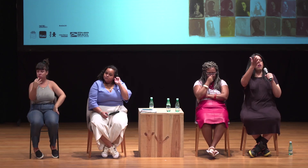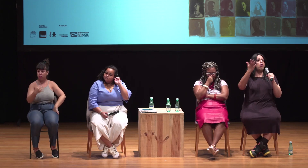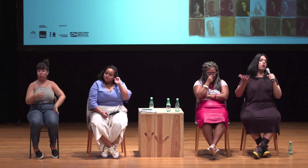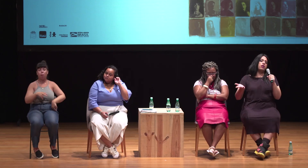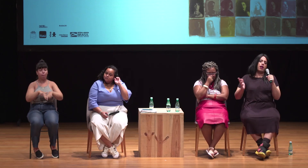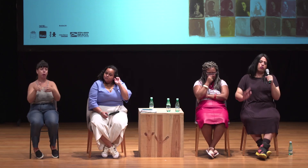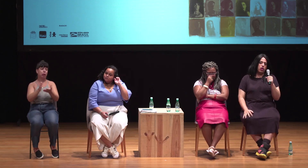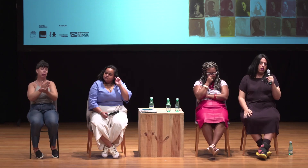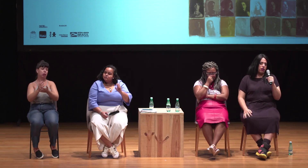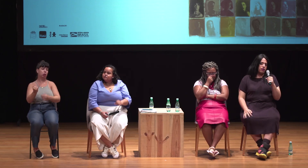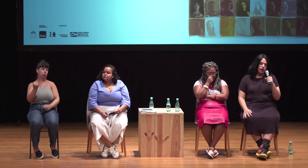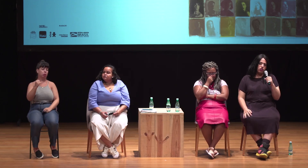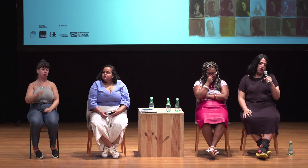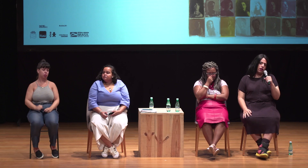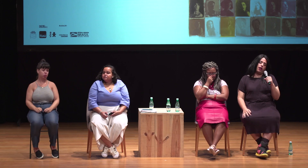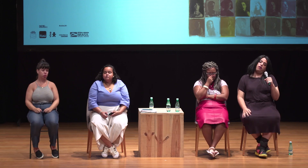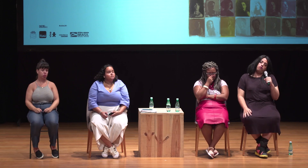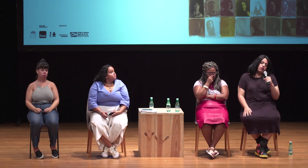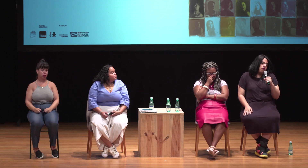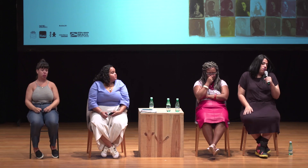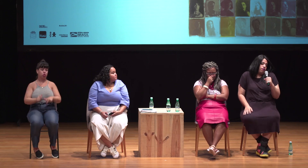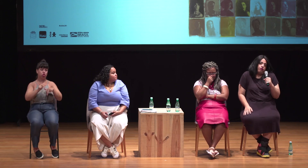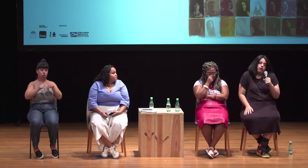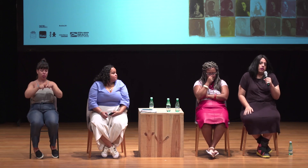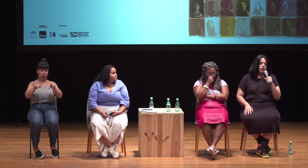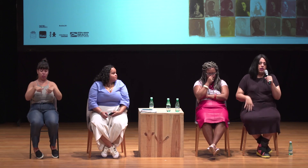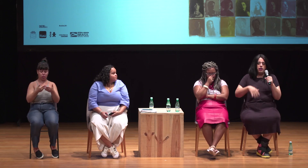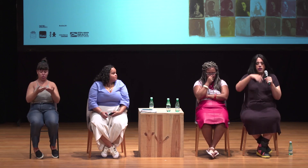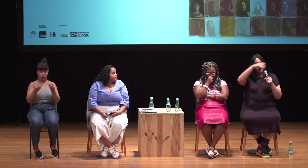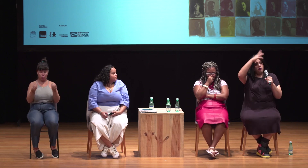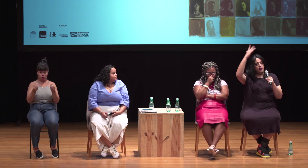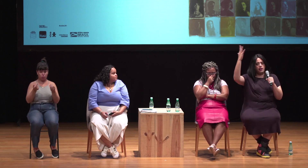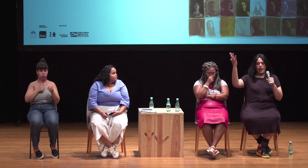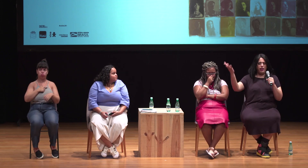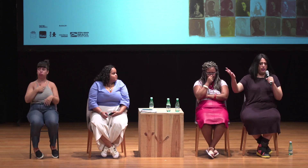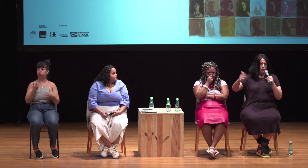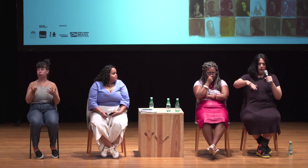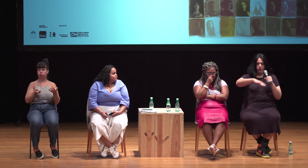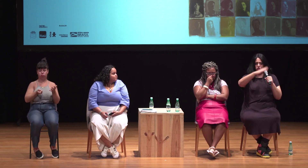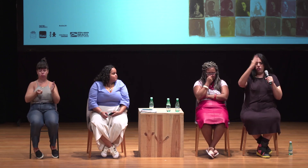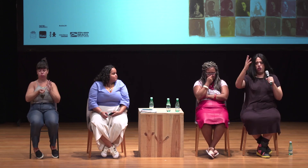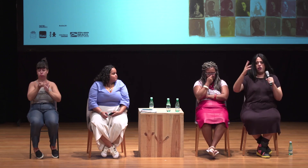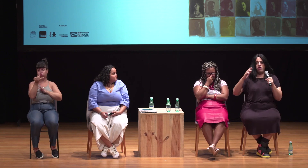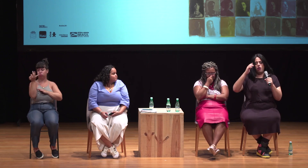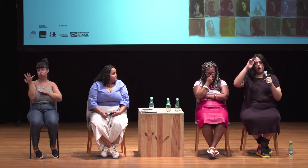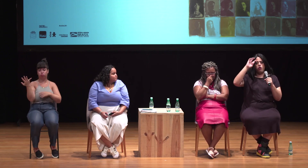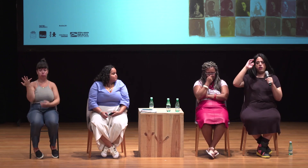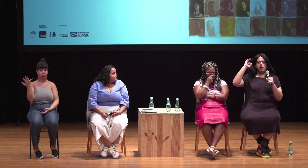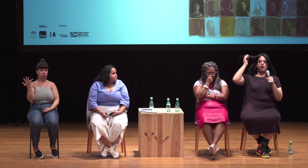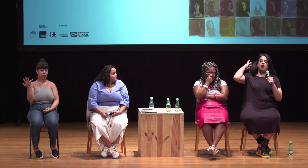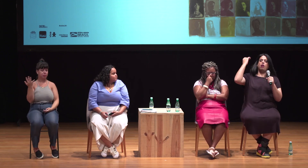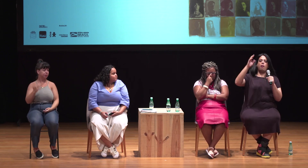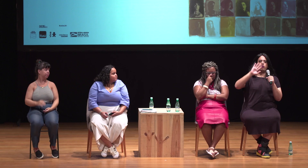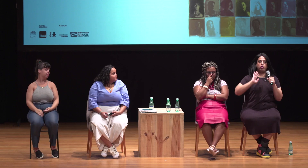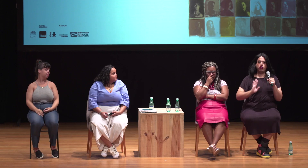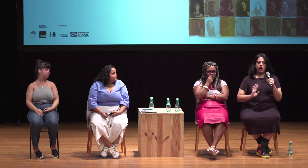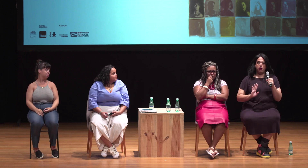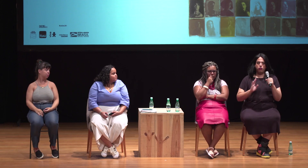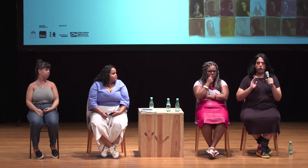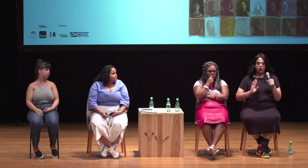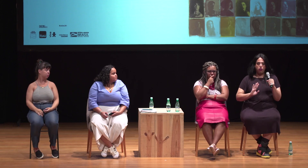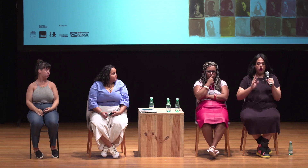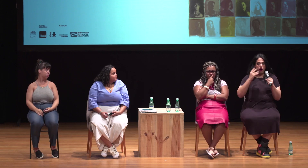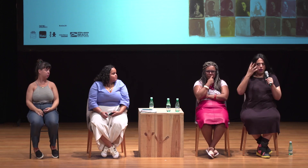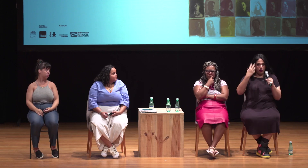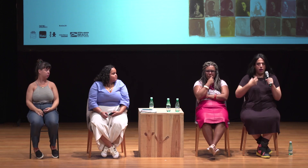separação. Como que trata o gênero na sala de aula? Não tem uma série. Gente, olha, tem uma coisa, e não é para xoxar,